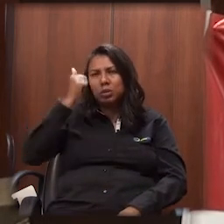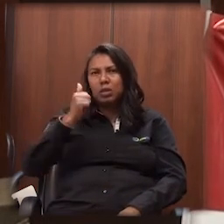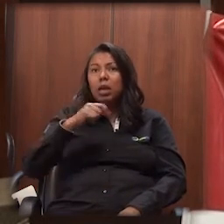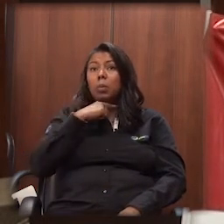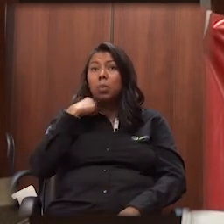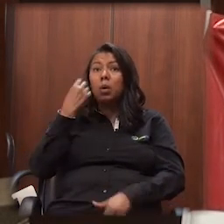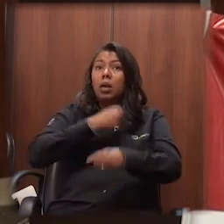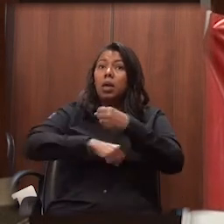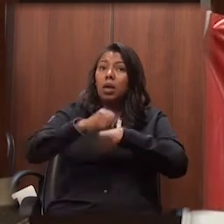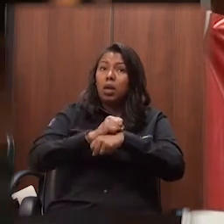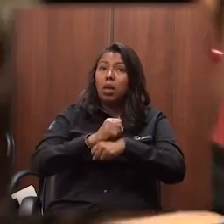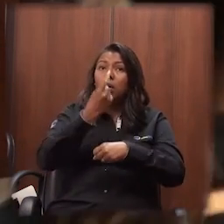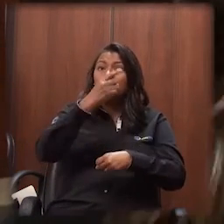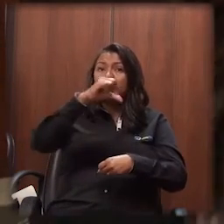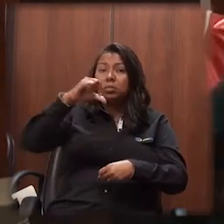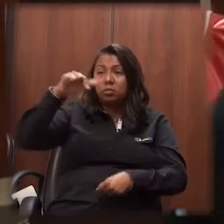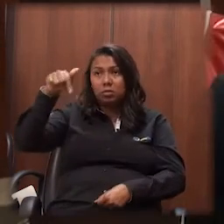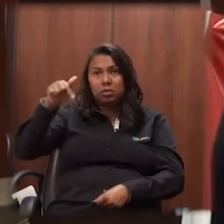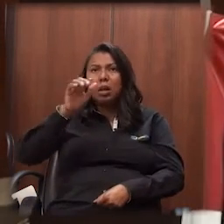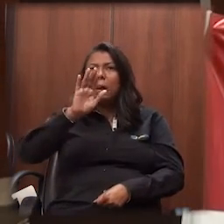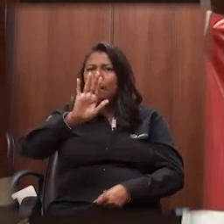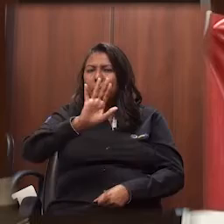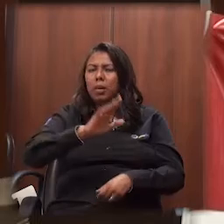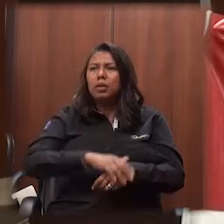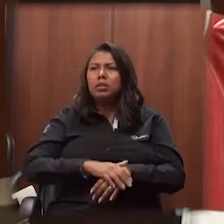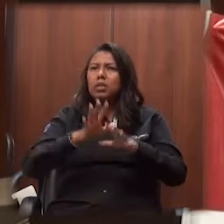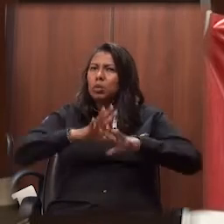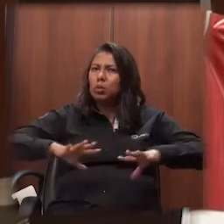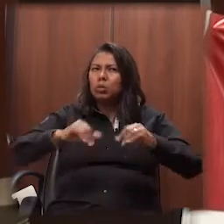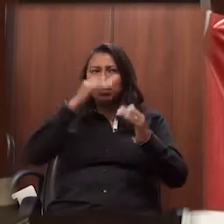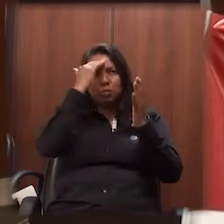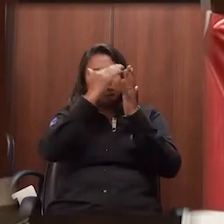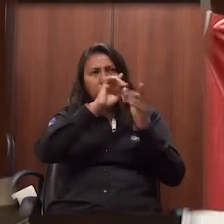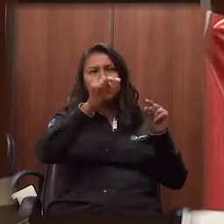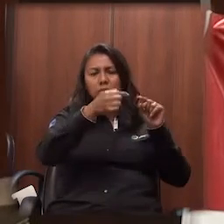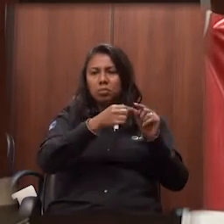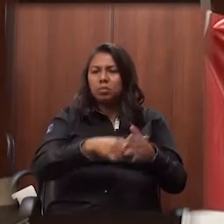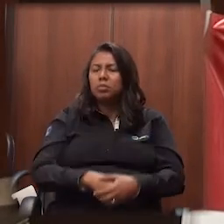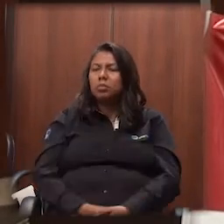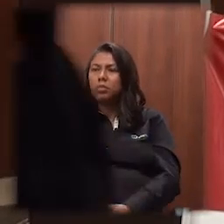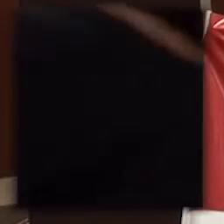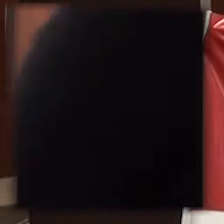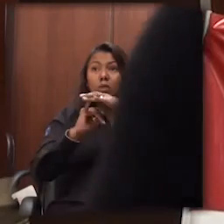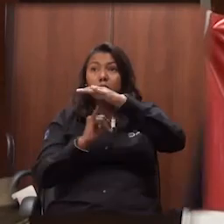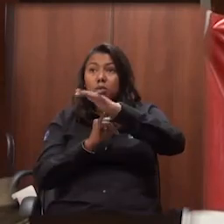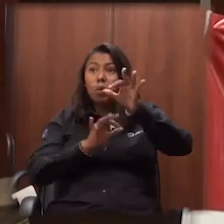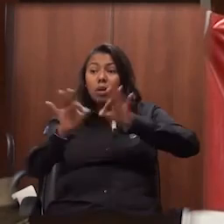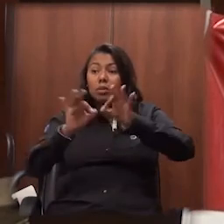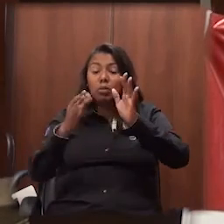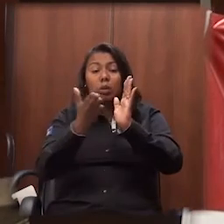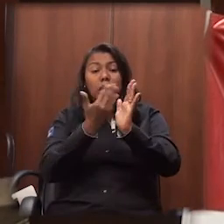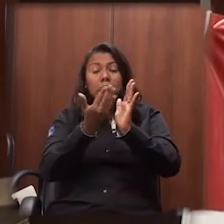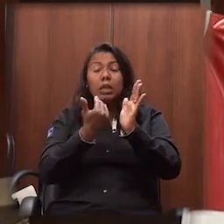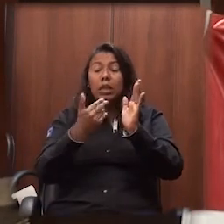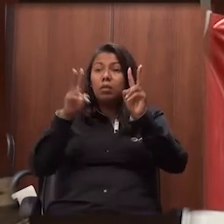faleceu em 97, mas que deixou um legado para a humanidade, né? E o Instituto organizou um livro